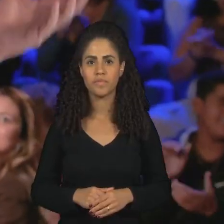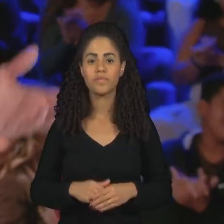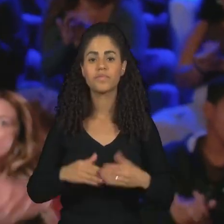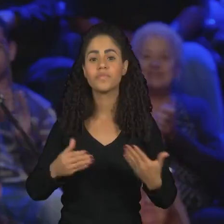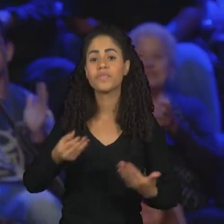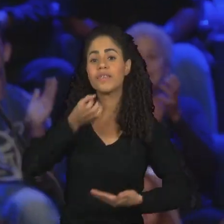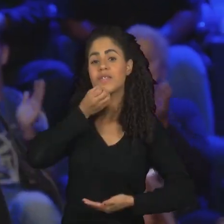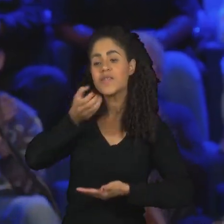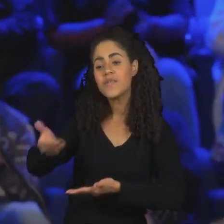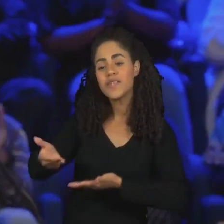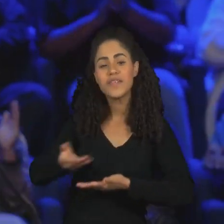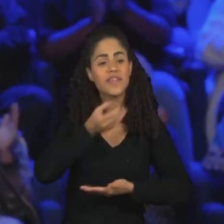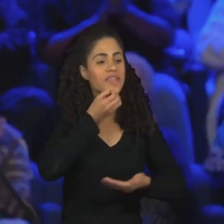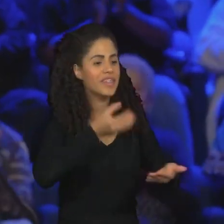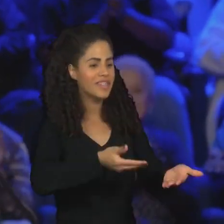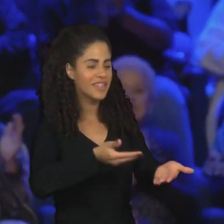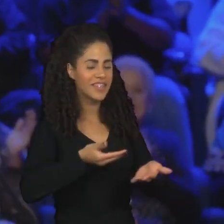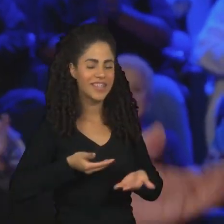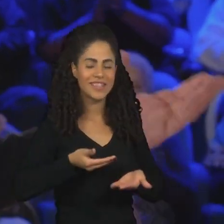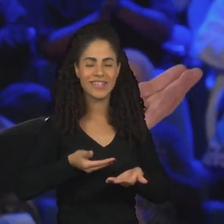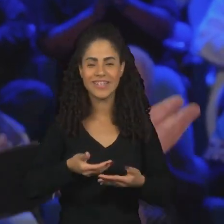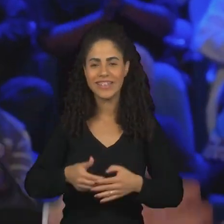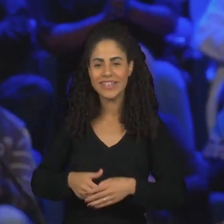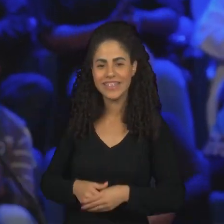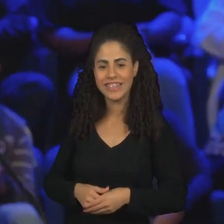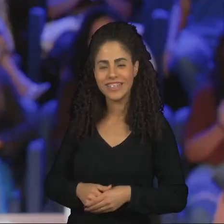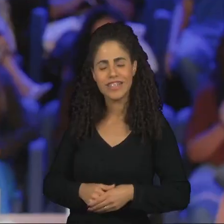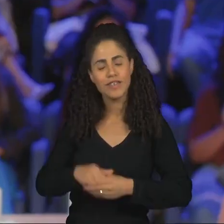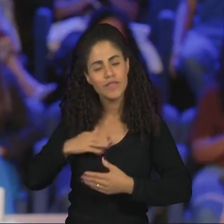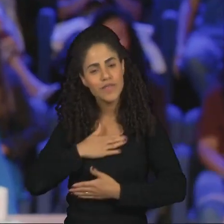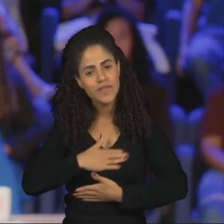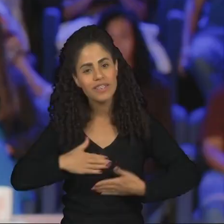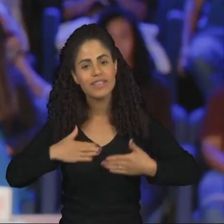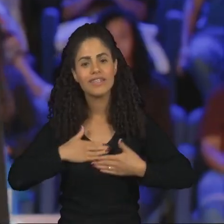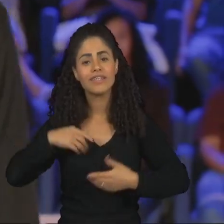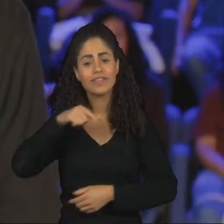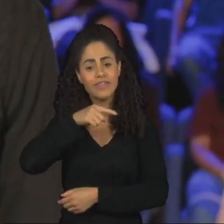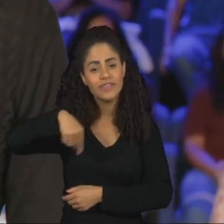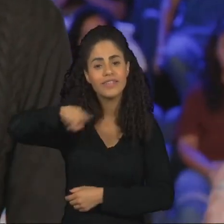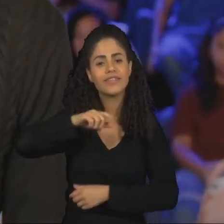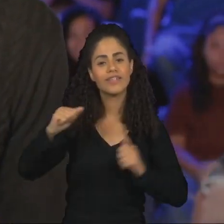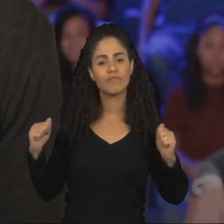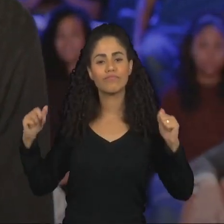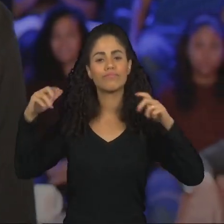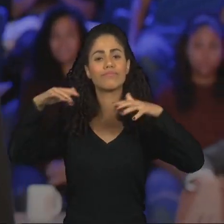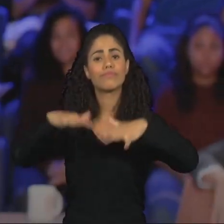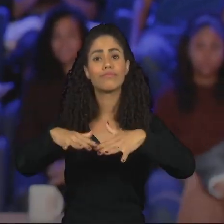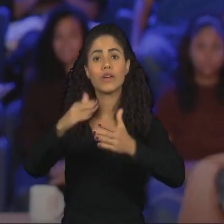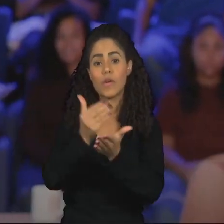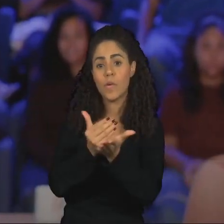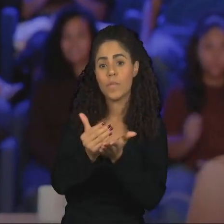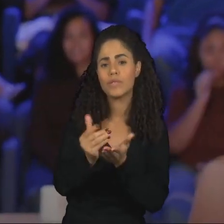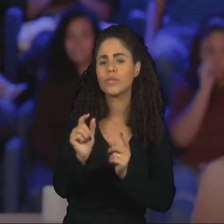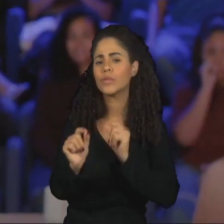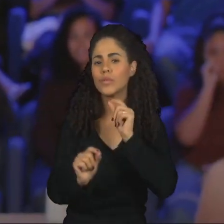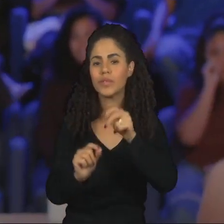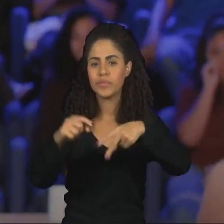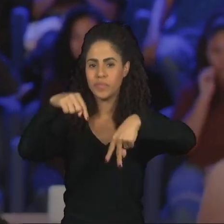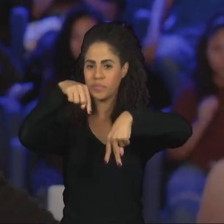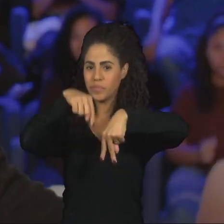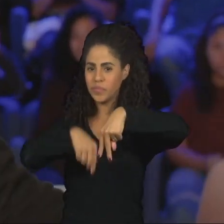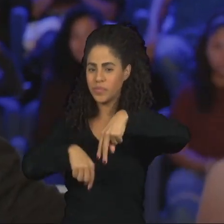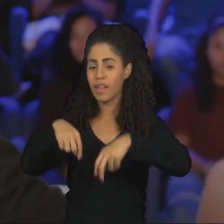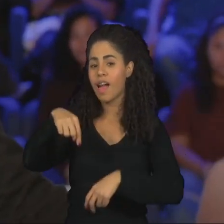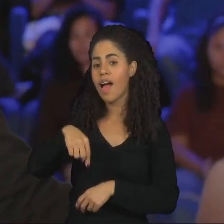Sejam bem-vindos, sejam bem-vindas. Uma honra ter vocês aqui. Estamos começando mais uma Arena dos Saberes